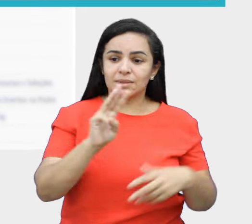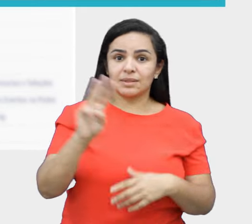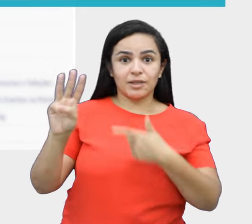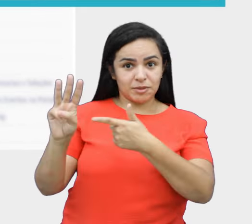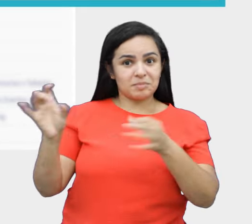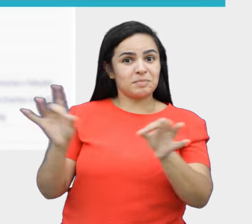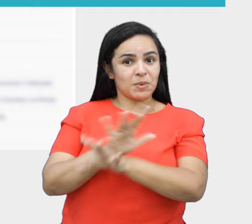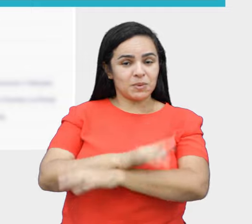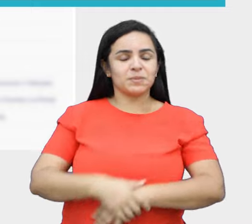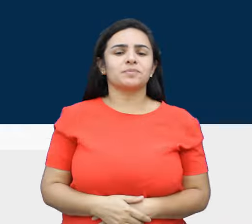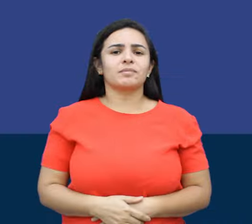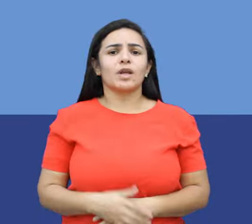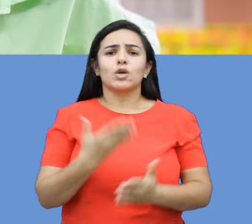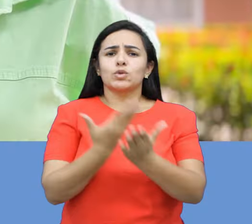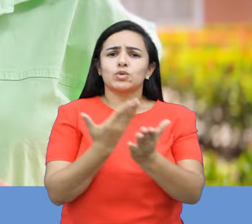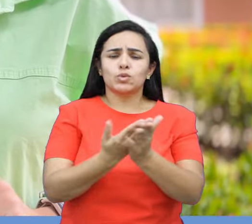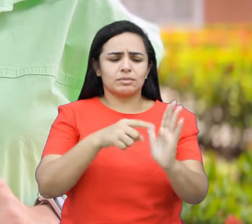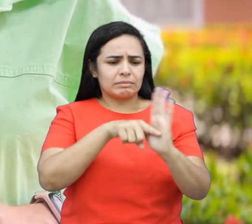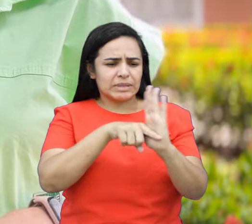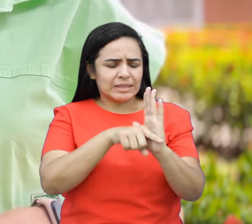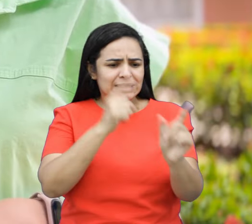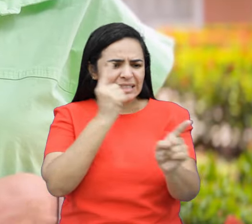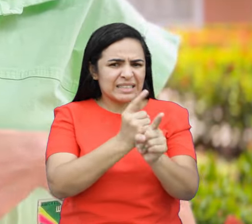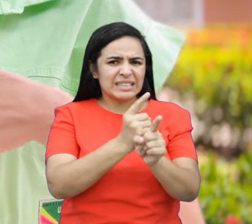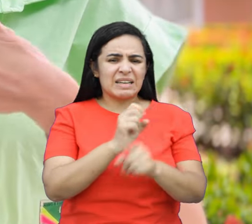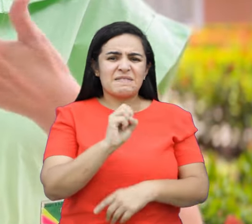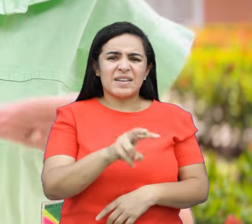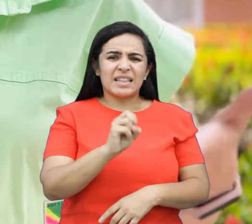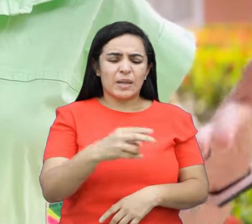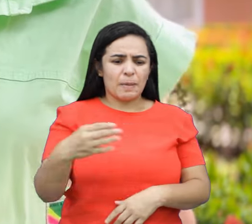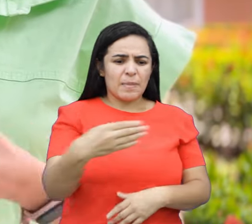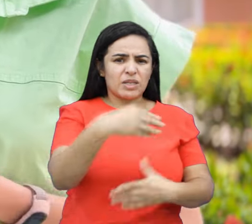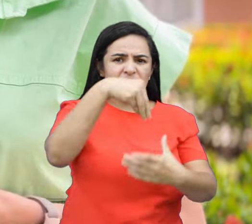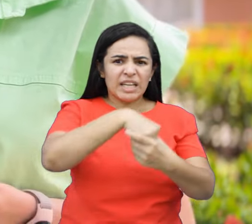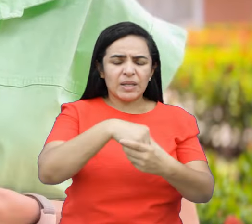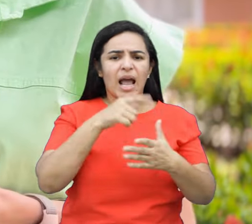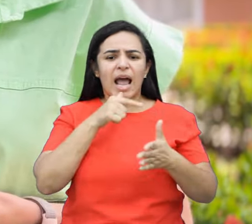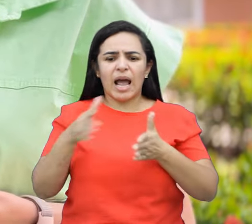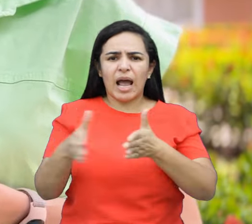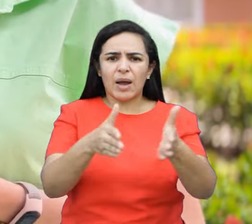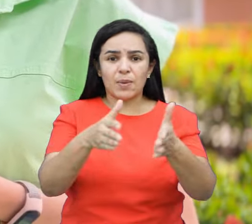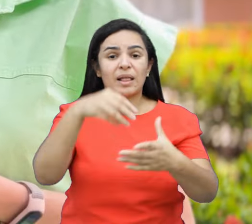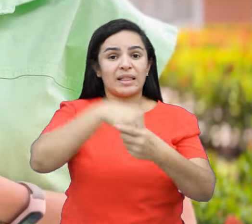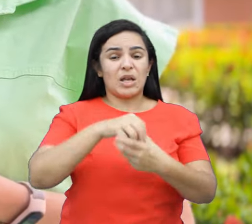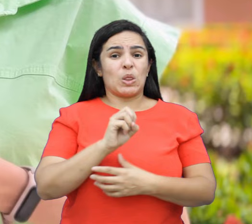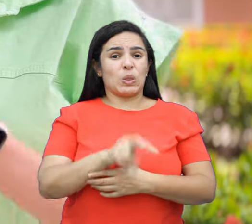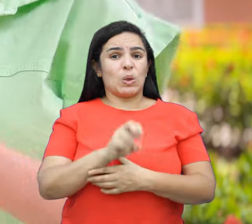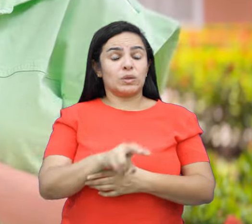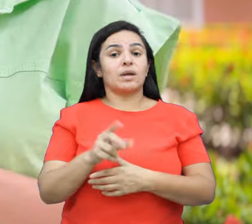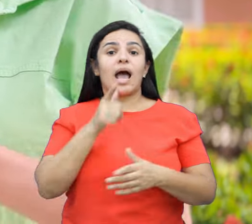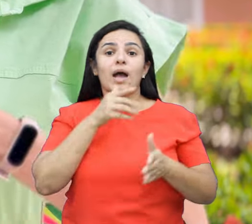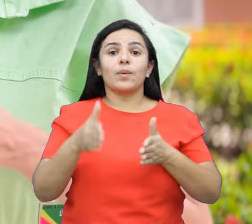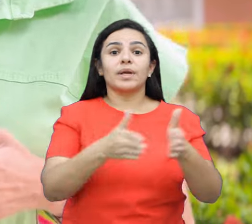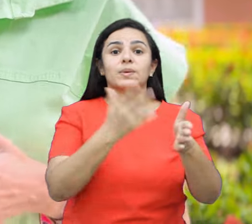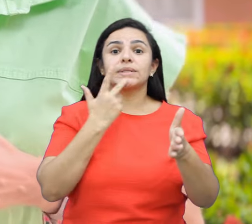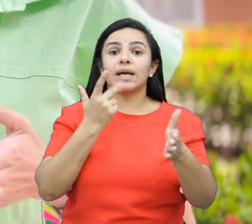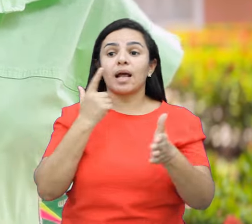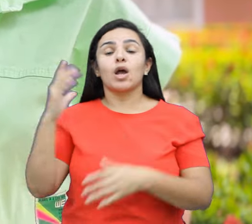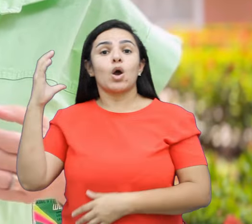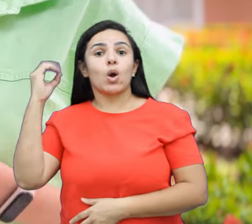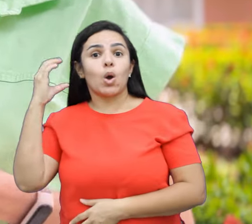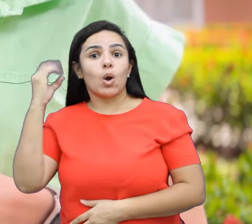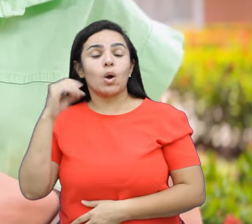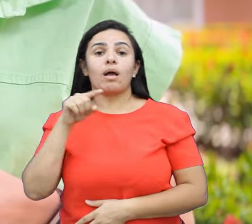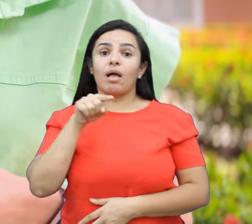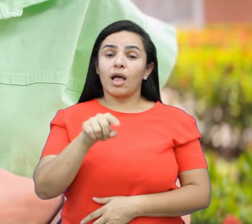lá no nosso portal. Estudos da UFC comprovaram a presença de substâncias tóxicas na água e nos peixes e mariscos dos rios Ceará e Cocó.